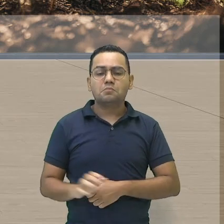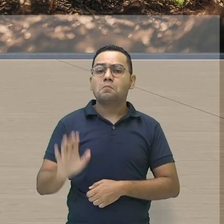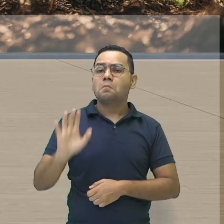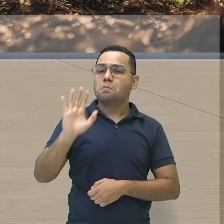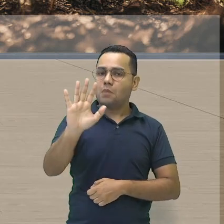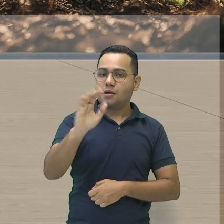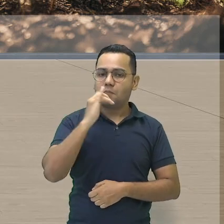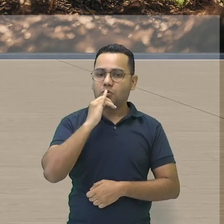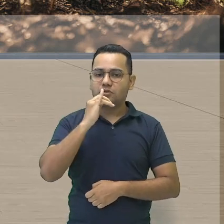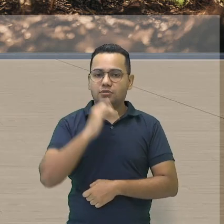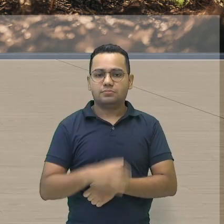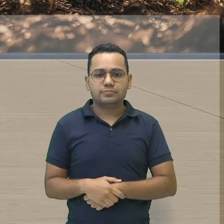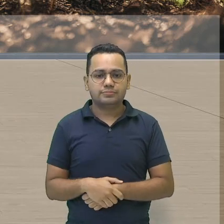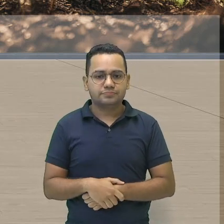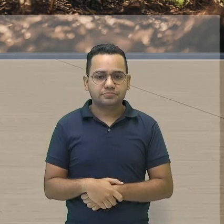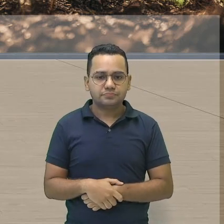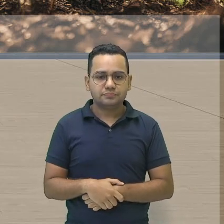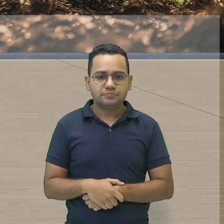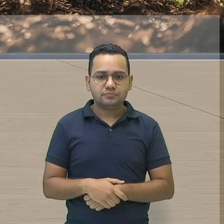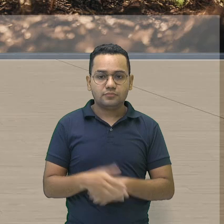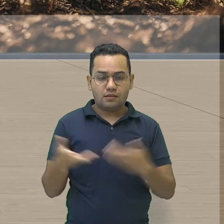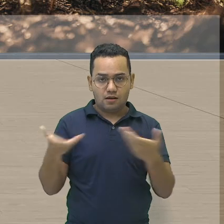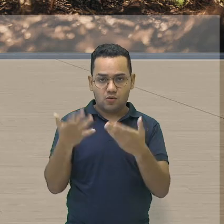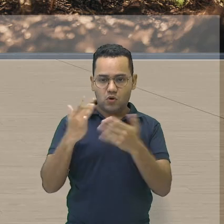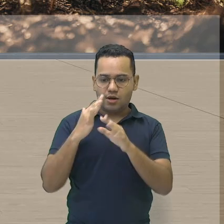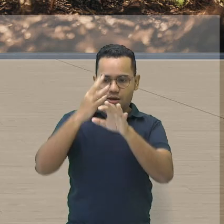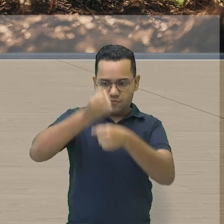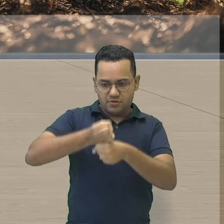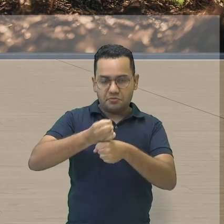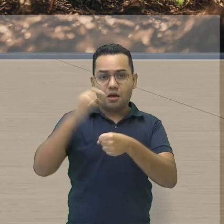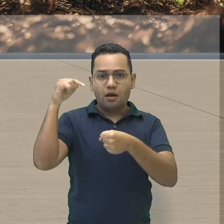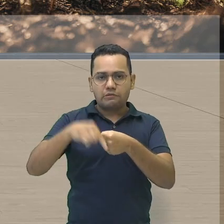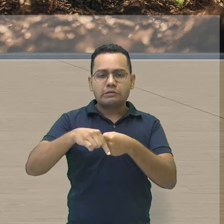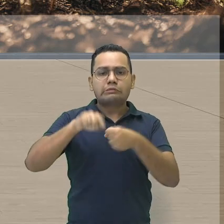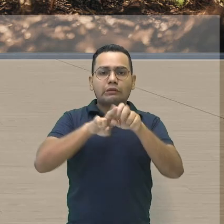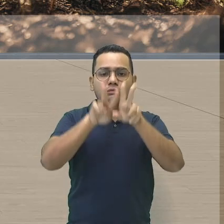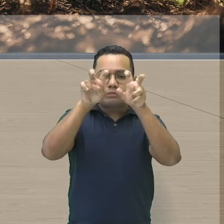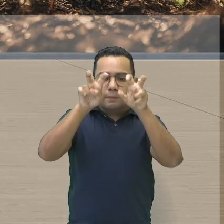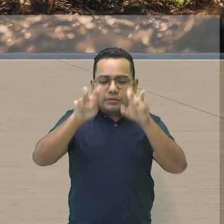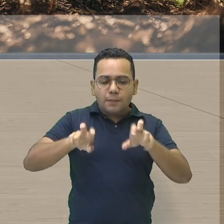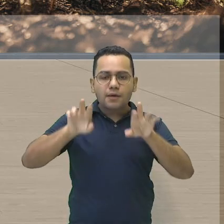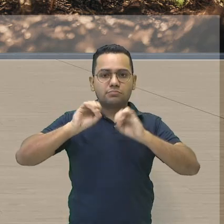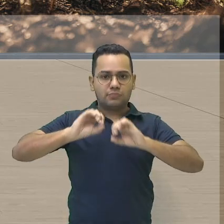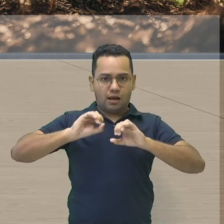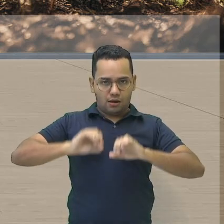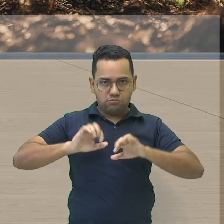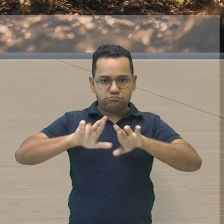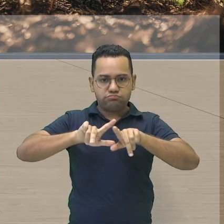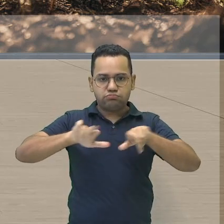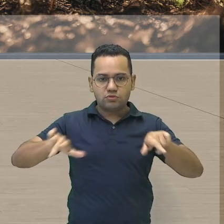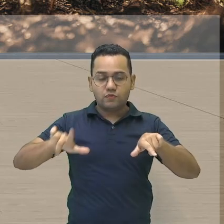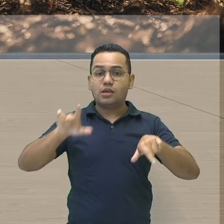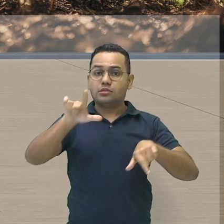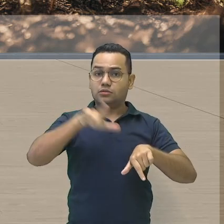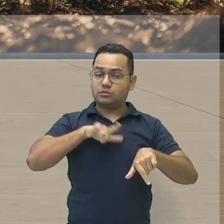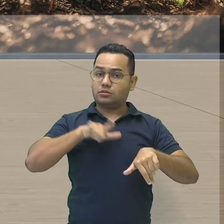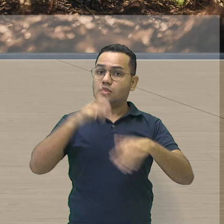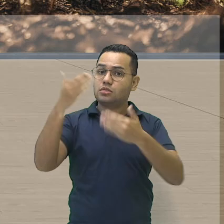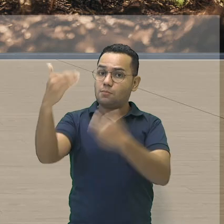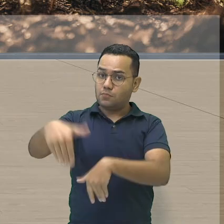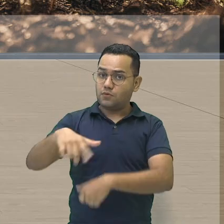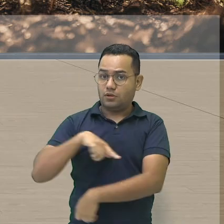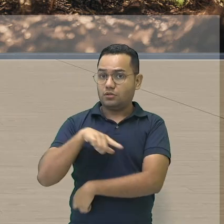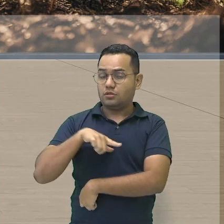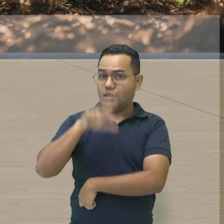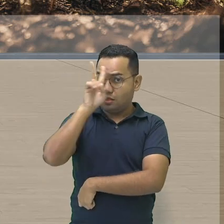os conteúdos que nós formos abordarmos aqui durante esta aula de revisão, esse conteúdo vai estar presente na avaliação